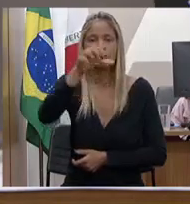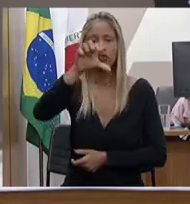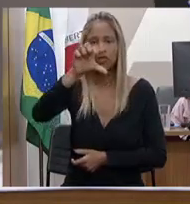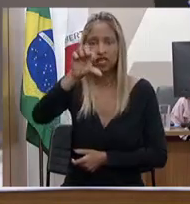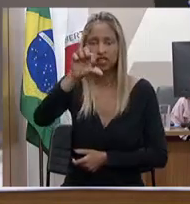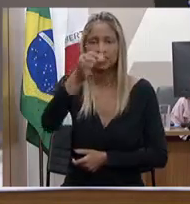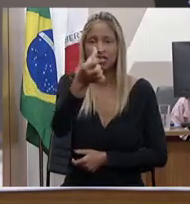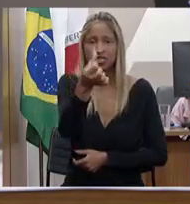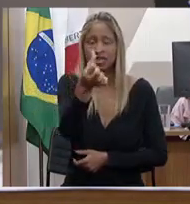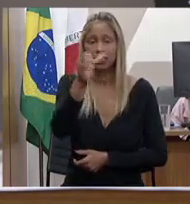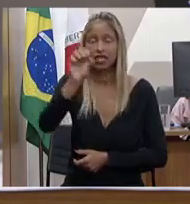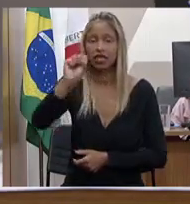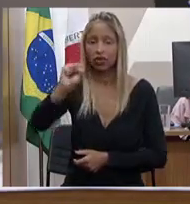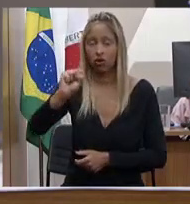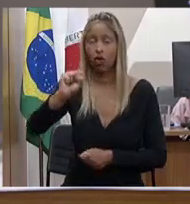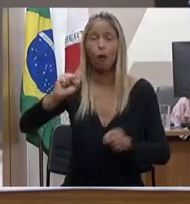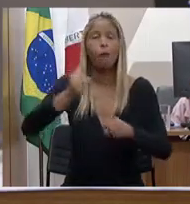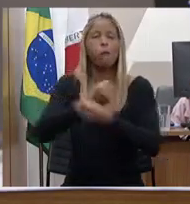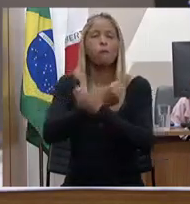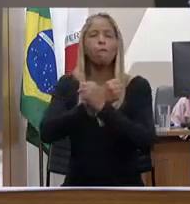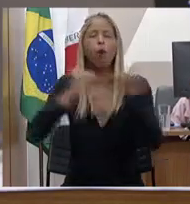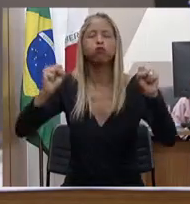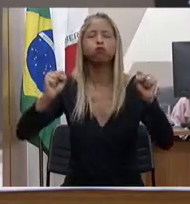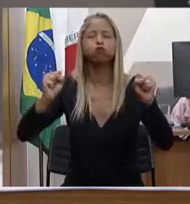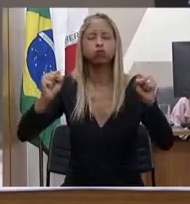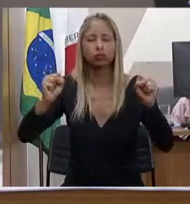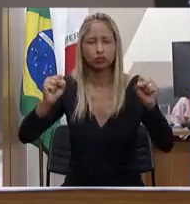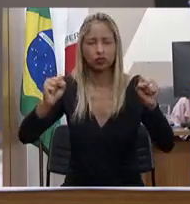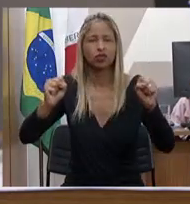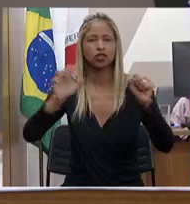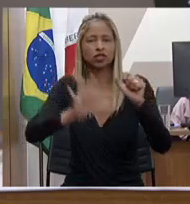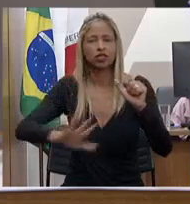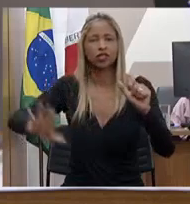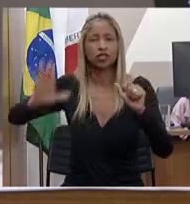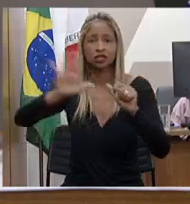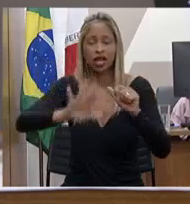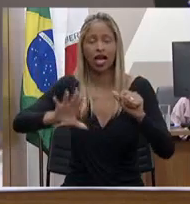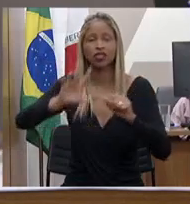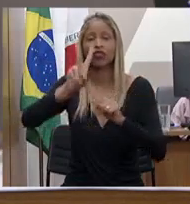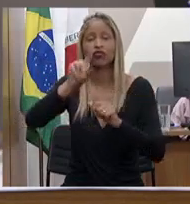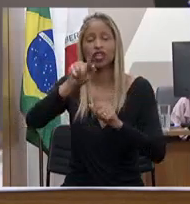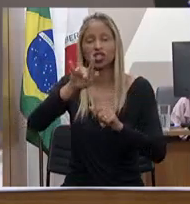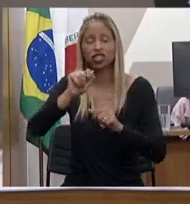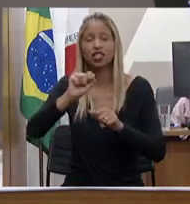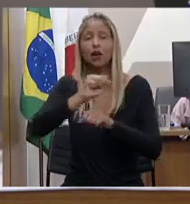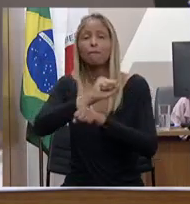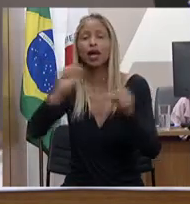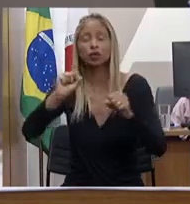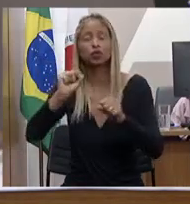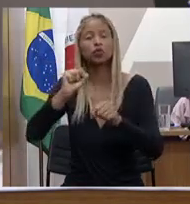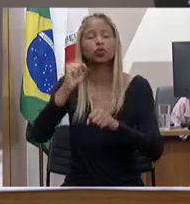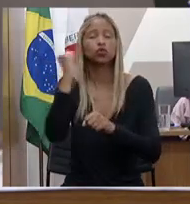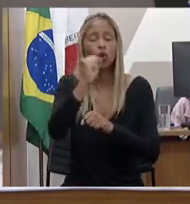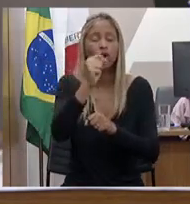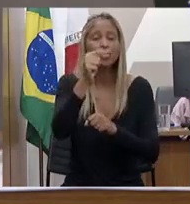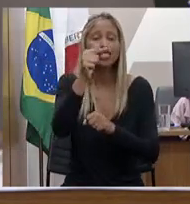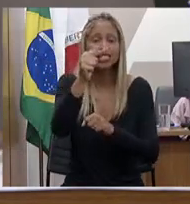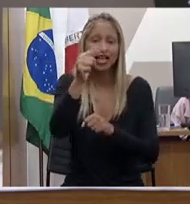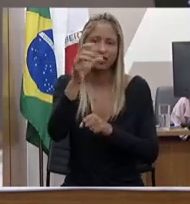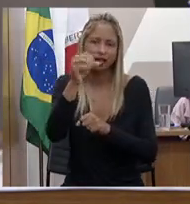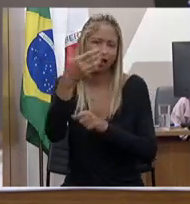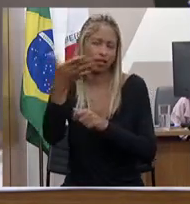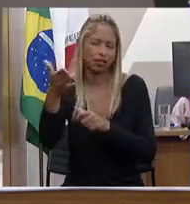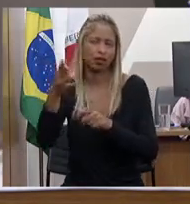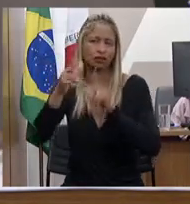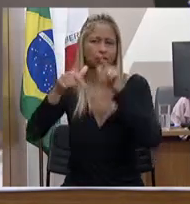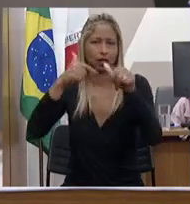1969 que foi a explosão de uma mina né no estado norte-americano da Virgínia que matou 78 trabalhadores né e em